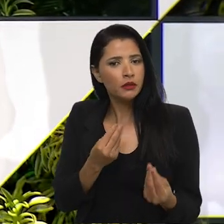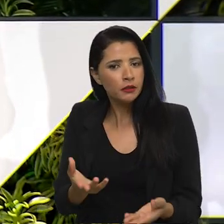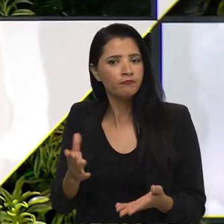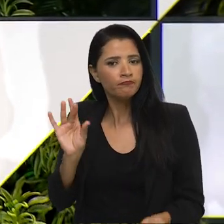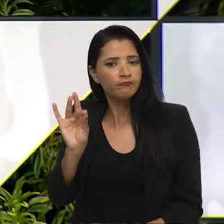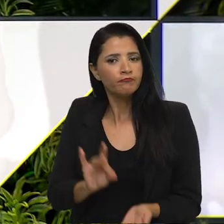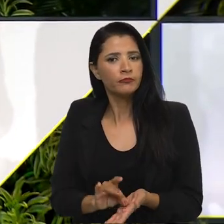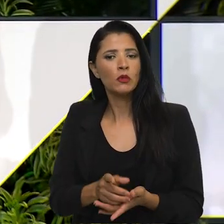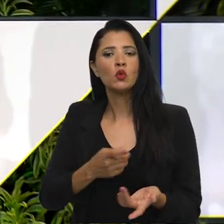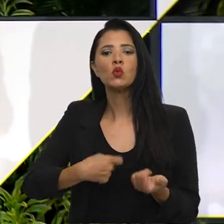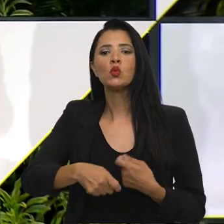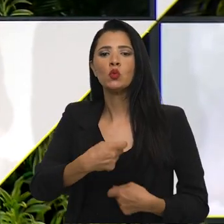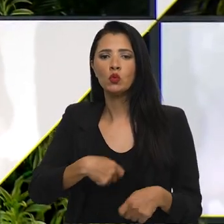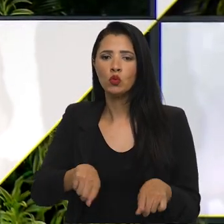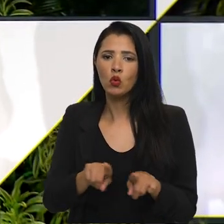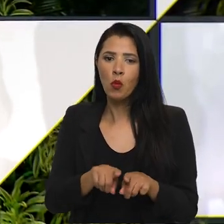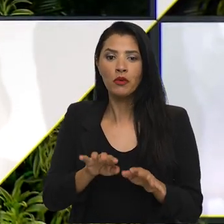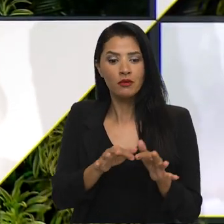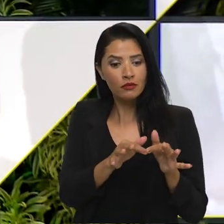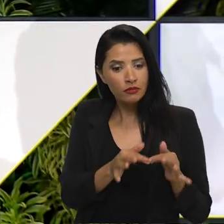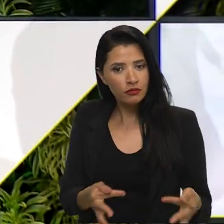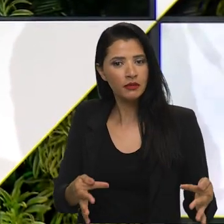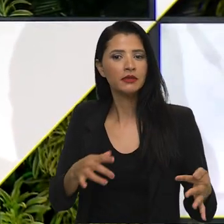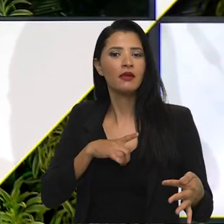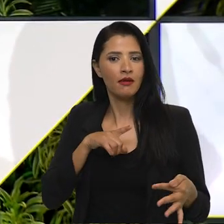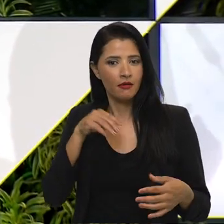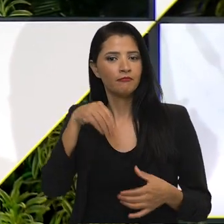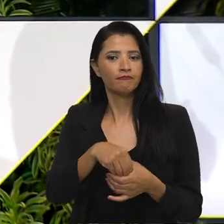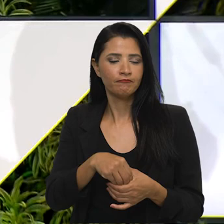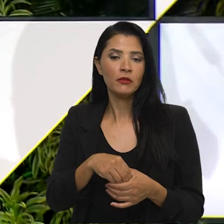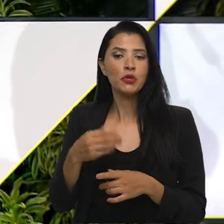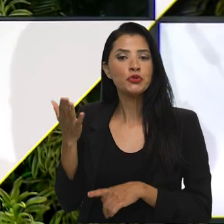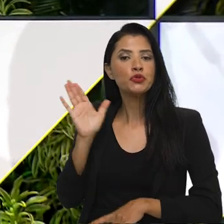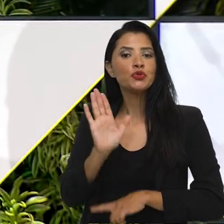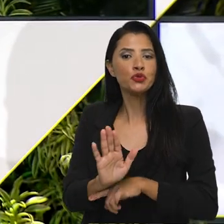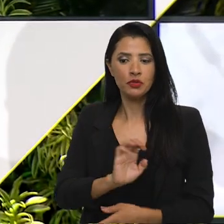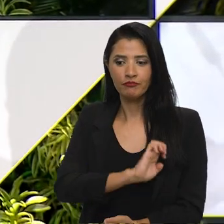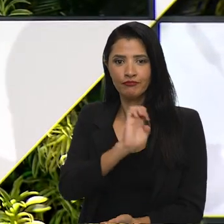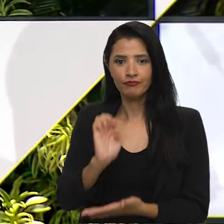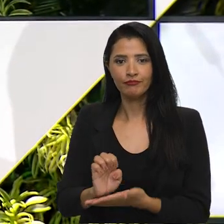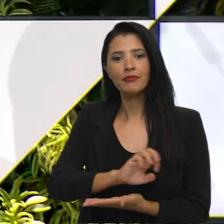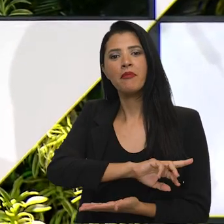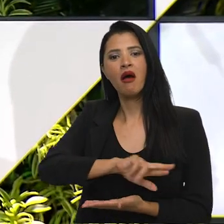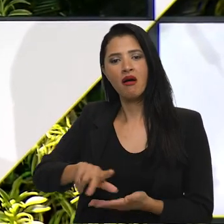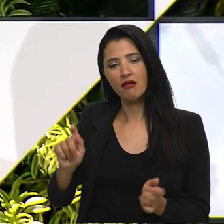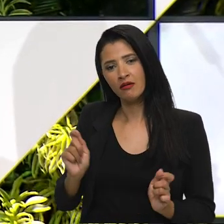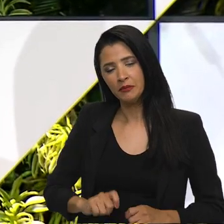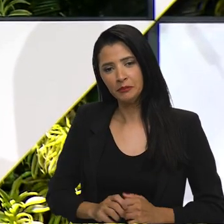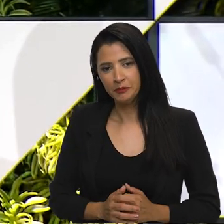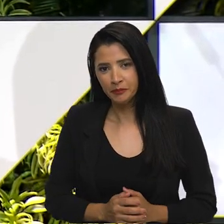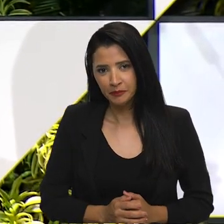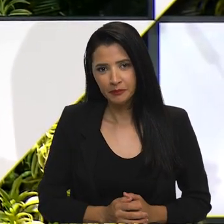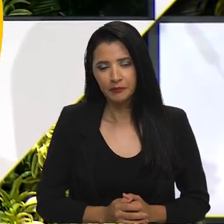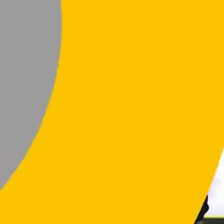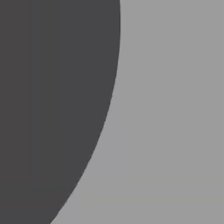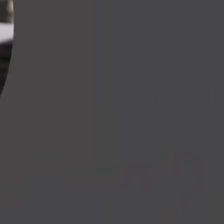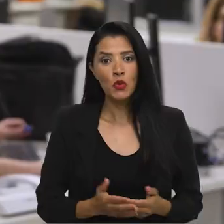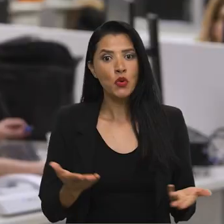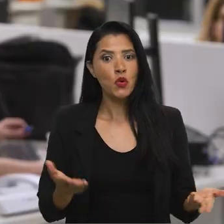ela traz eficiência econômica, simplificação, ajuda nas